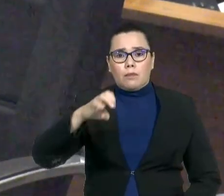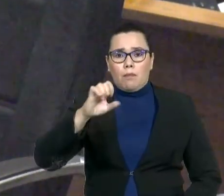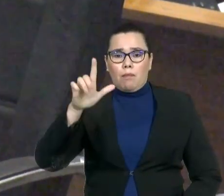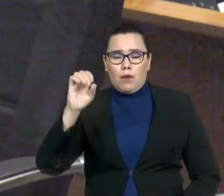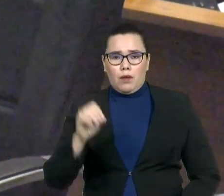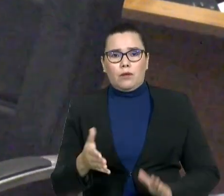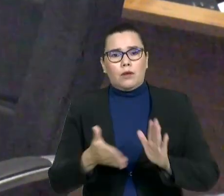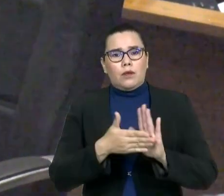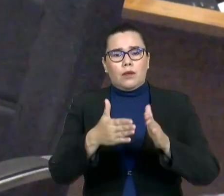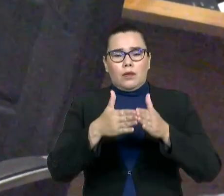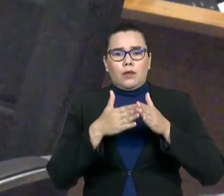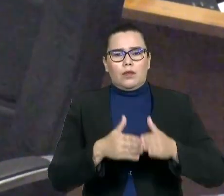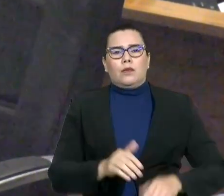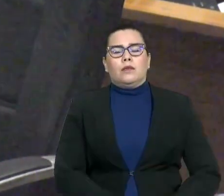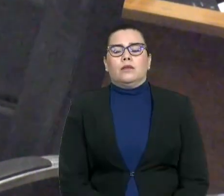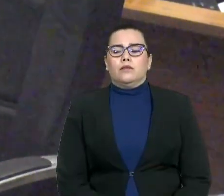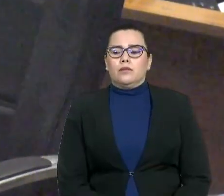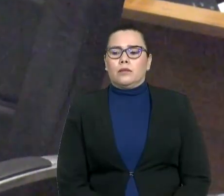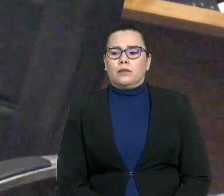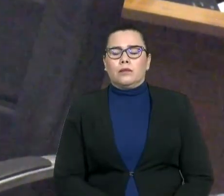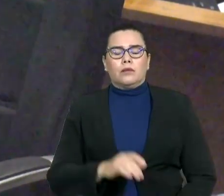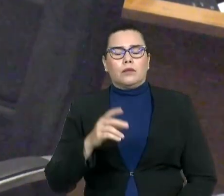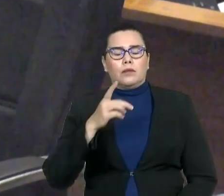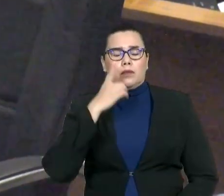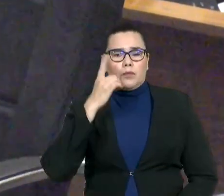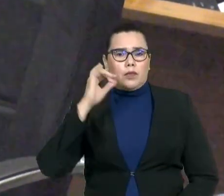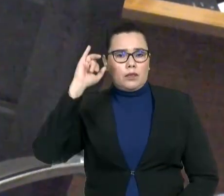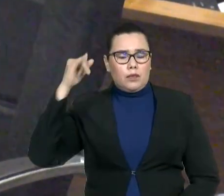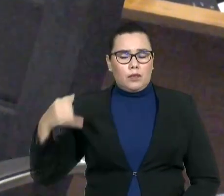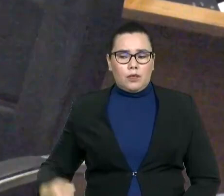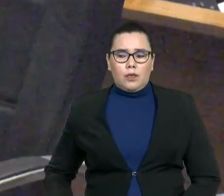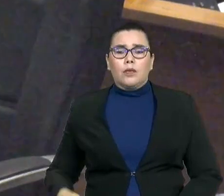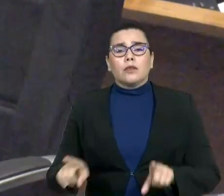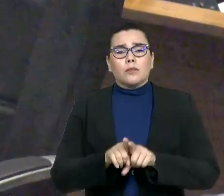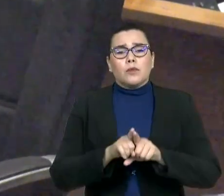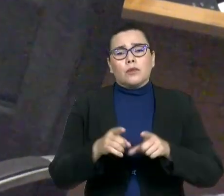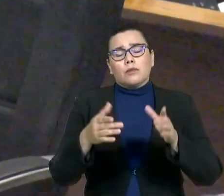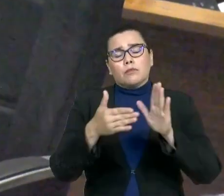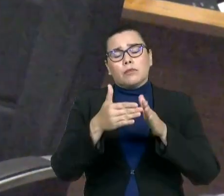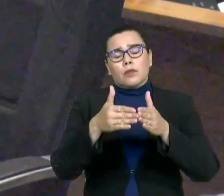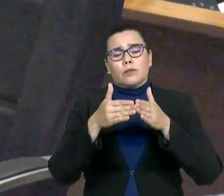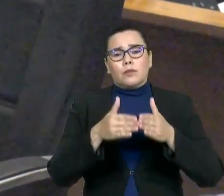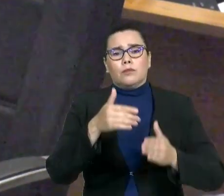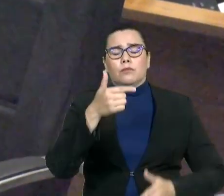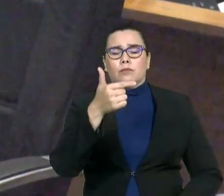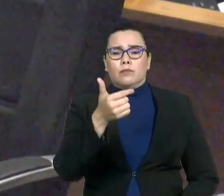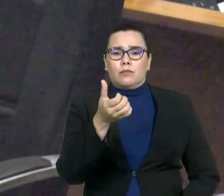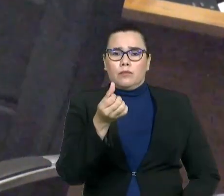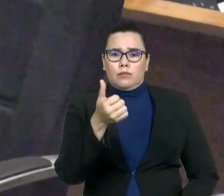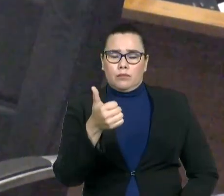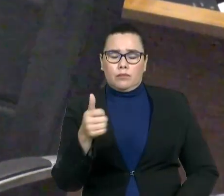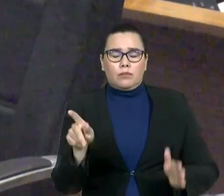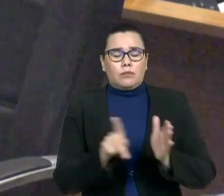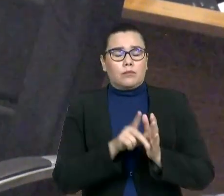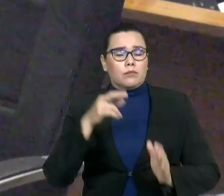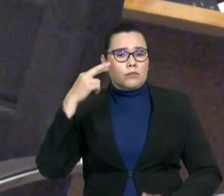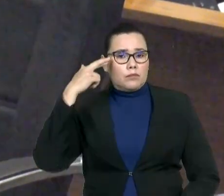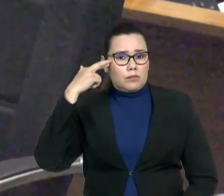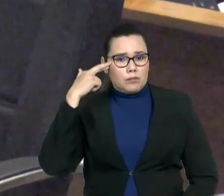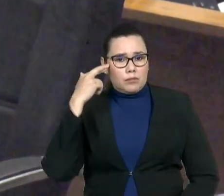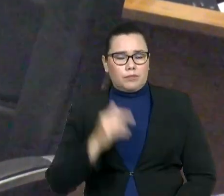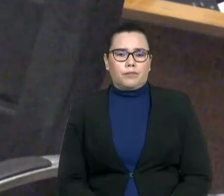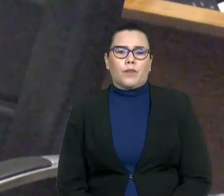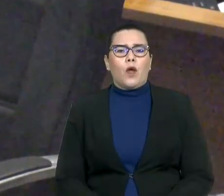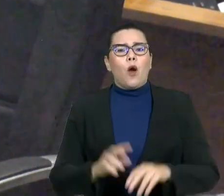Requerimento 260-23, de autoria da deputada Janaína Ramos, e requerimento 261, de autoria do deputado Roberto Costa. Nada mais